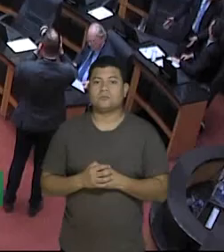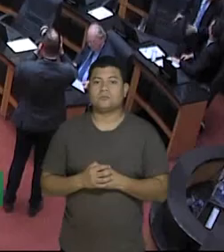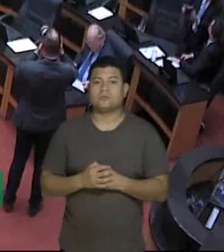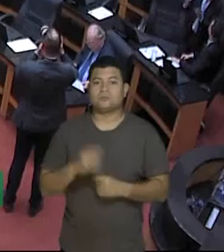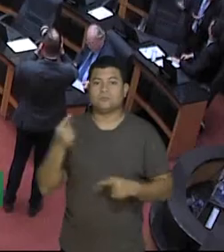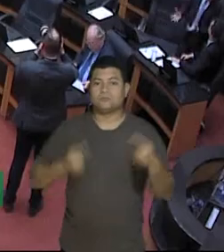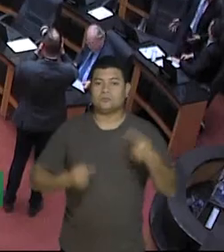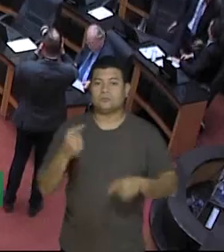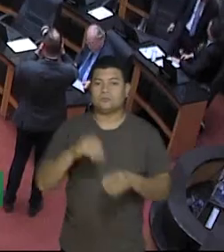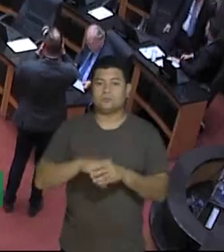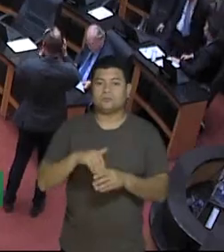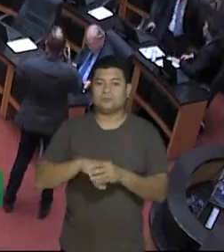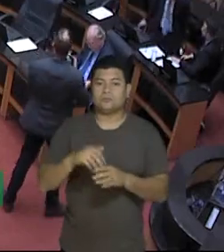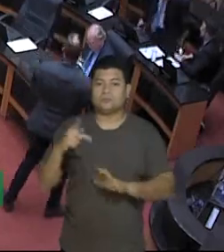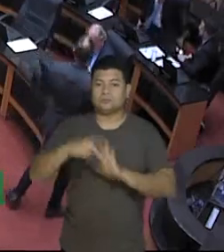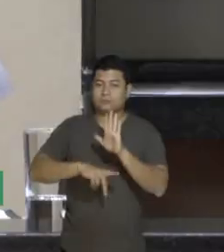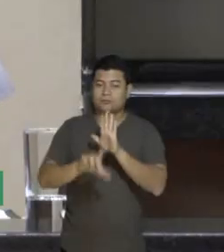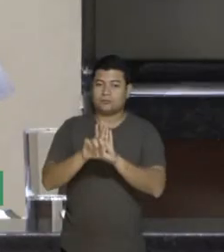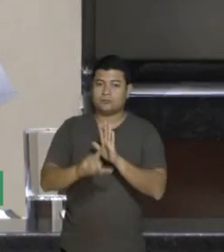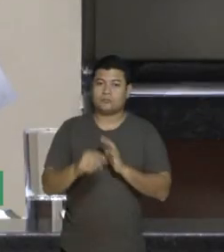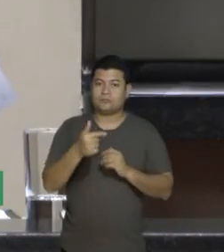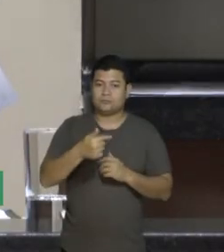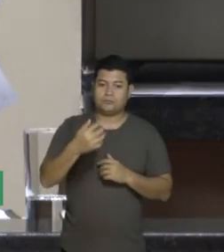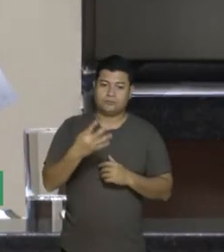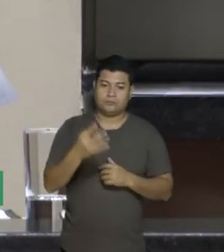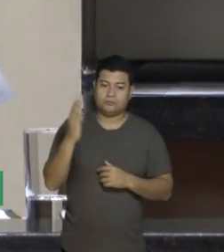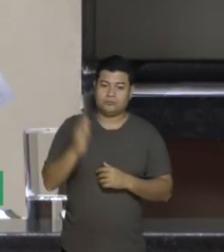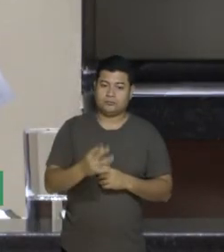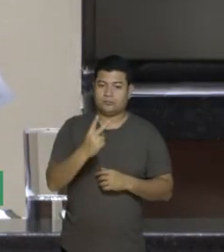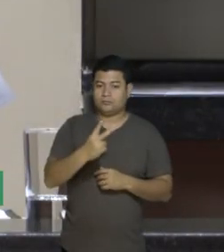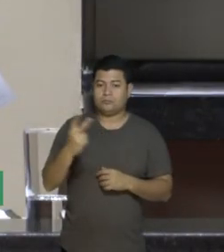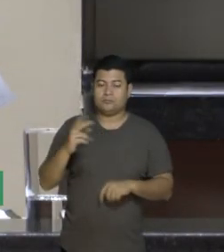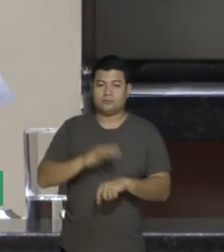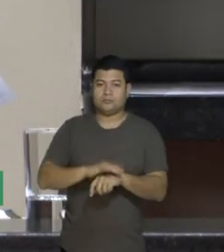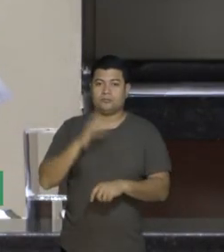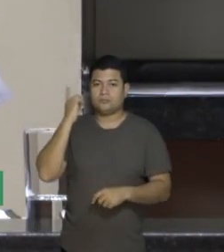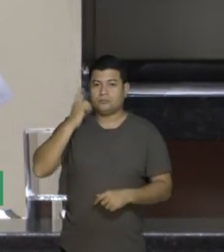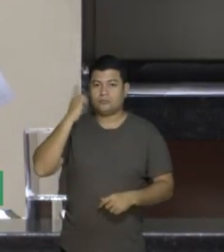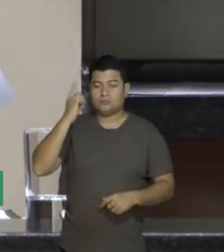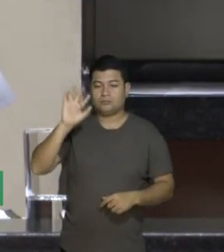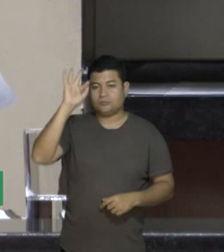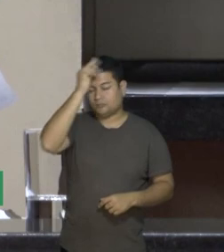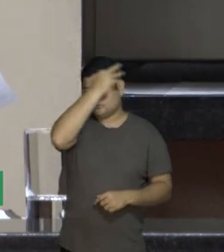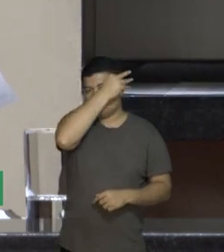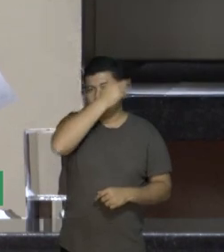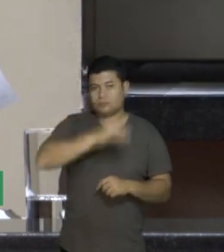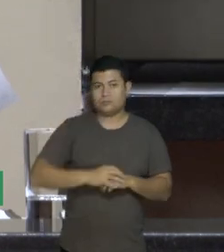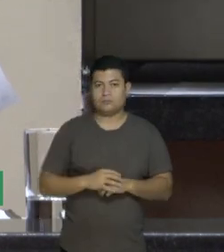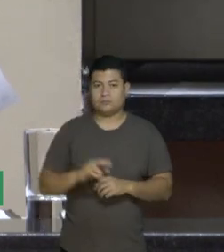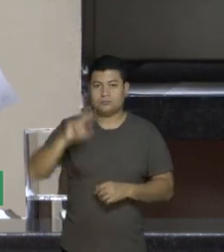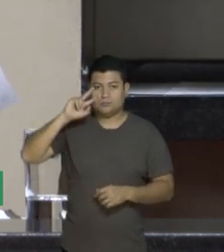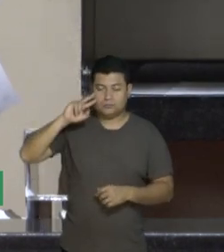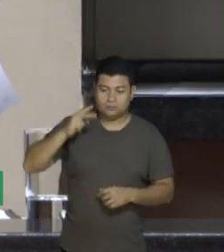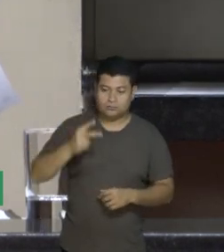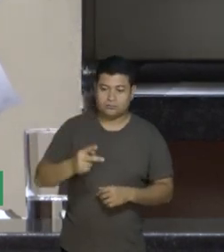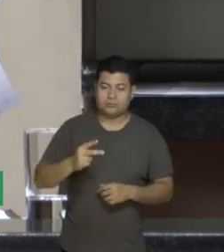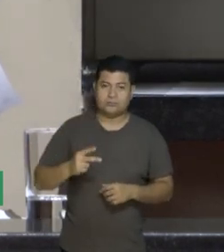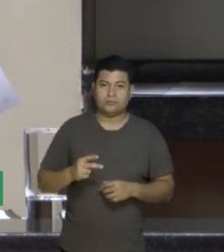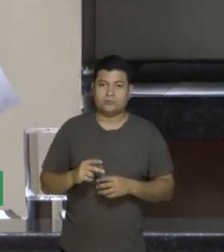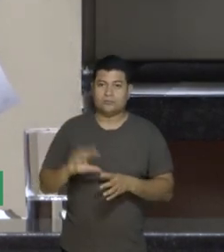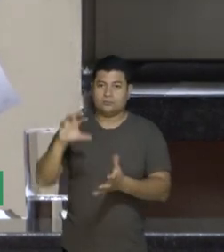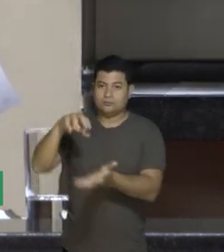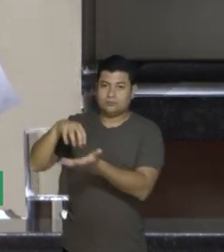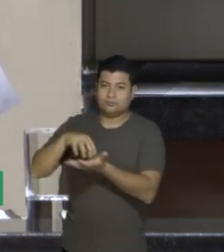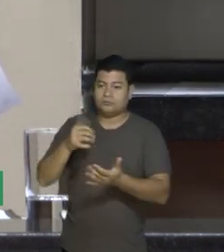Discussão e votação em turno único do projeto de lei 74/2022, autoria, deputado Fabiano da Luz. Reconhece as Centrais Elétricas de